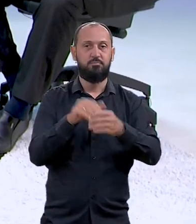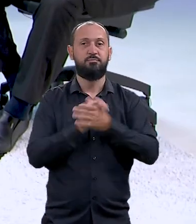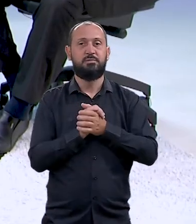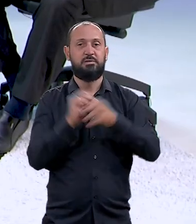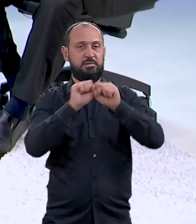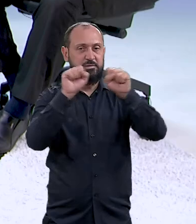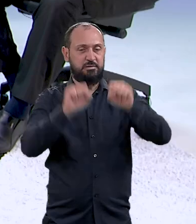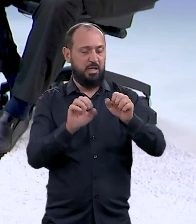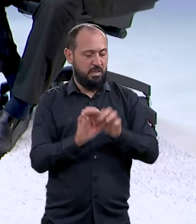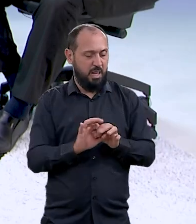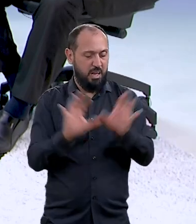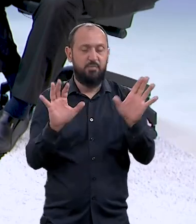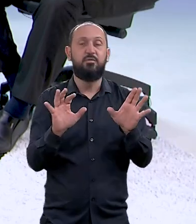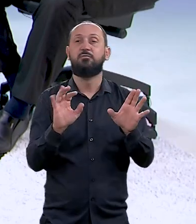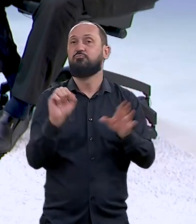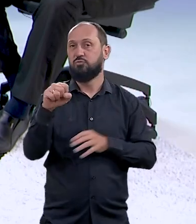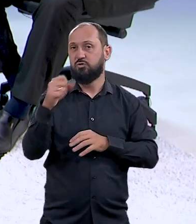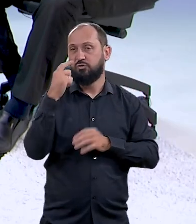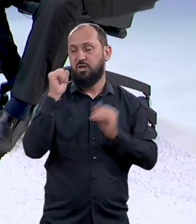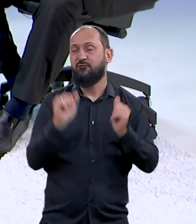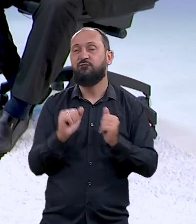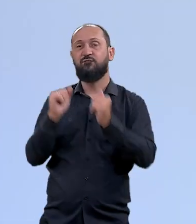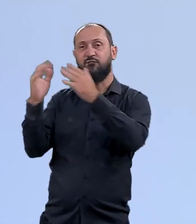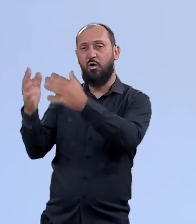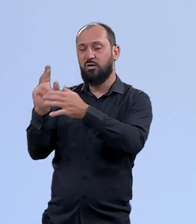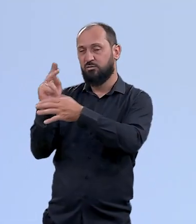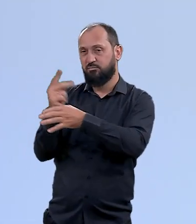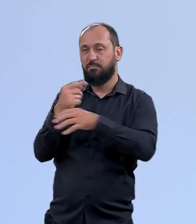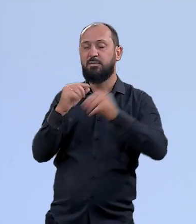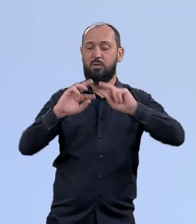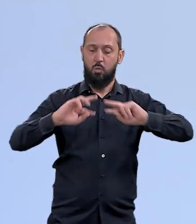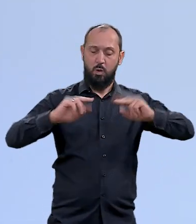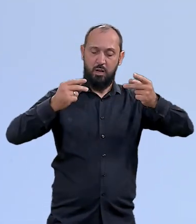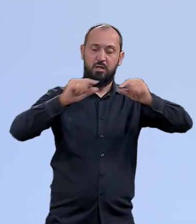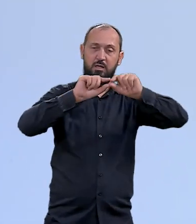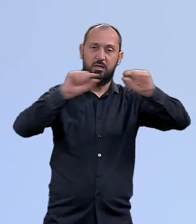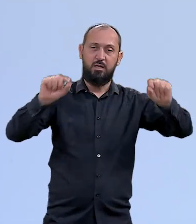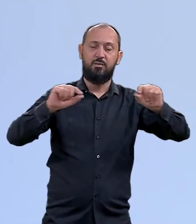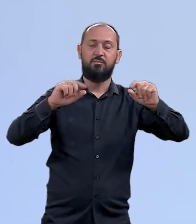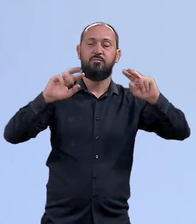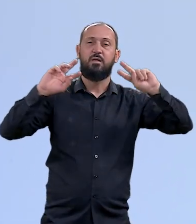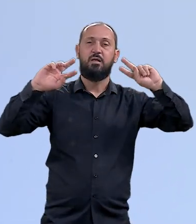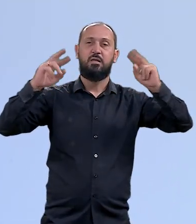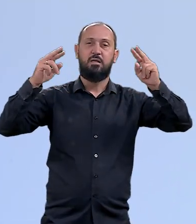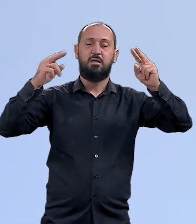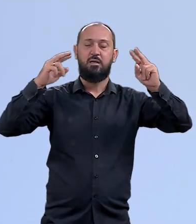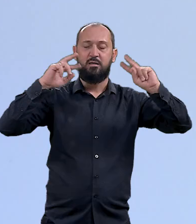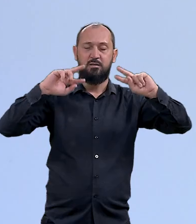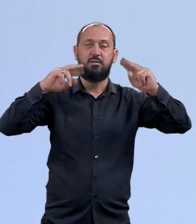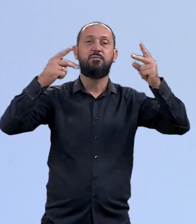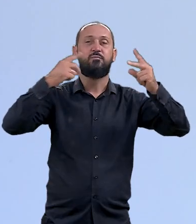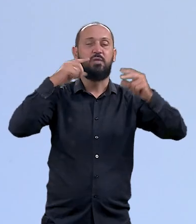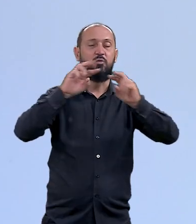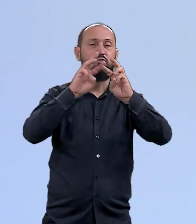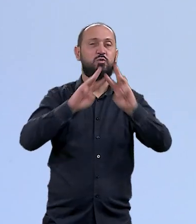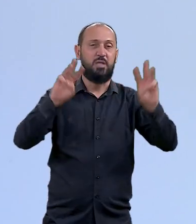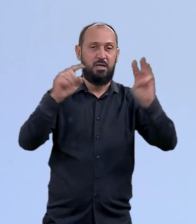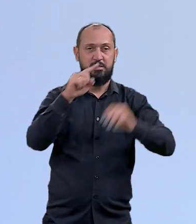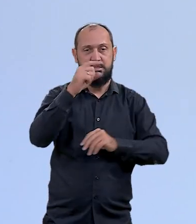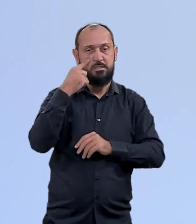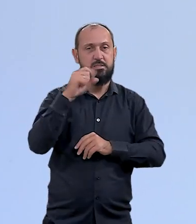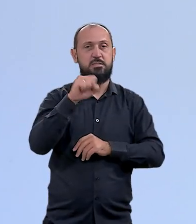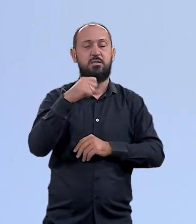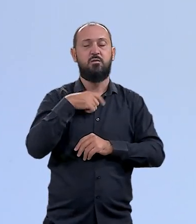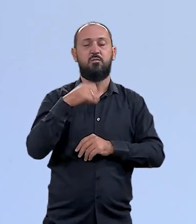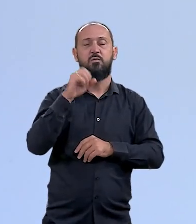TRE também leva um link também para esse site e em contextos locais há um tratamento local.